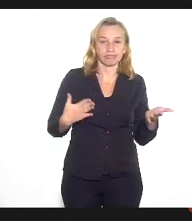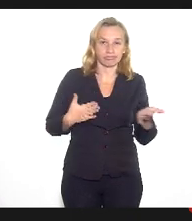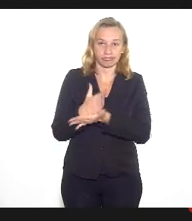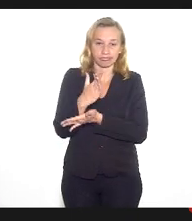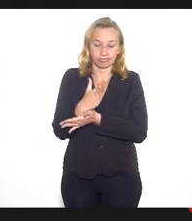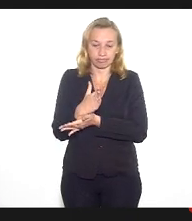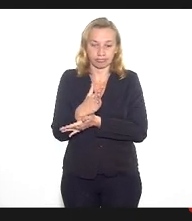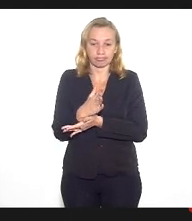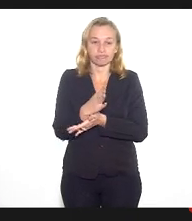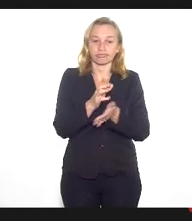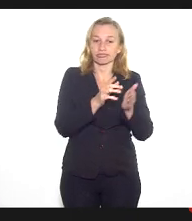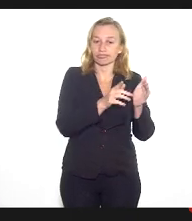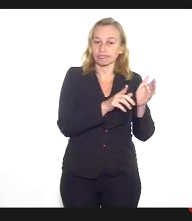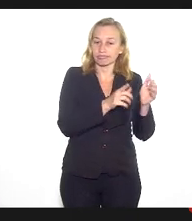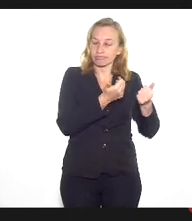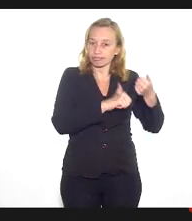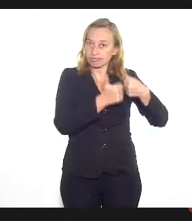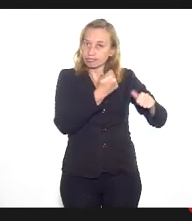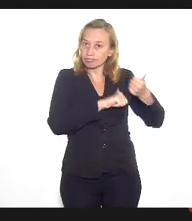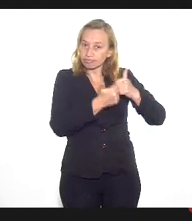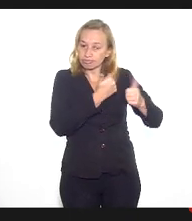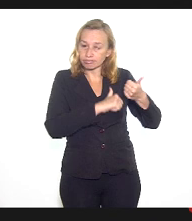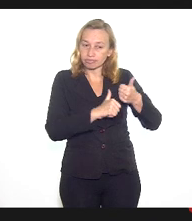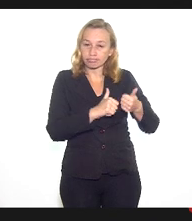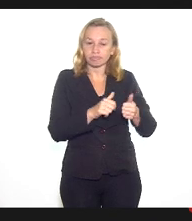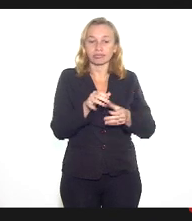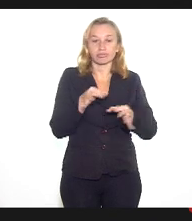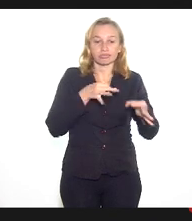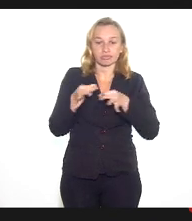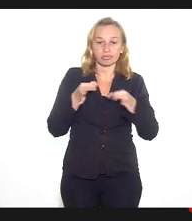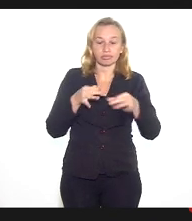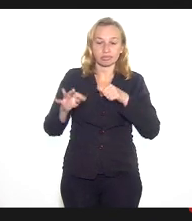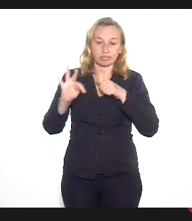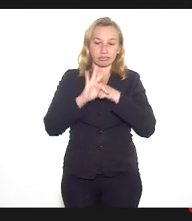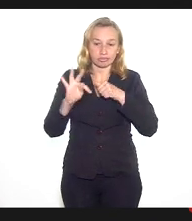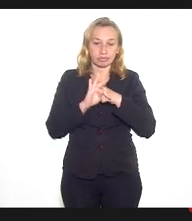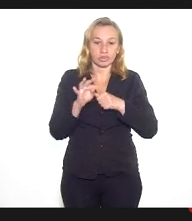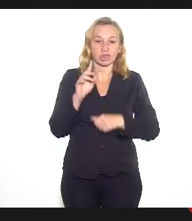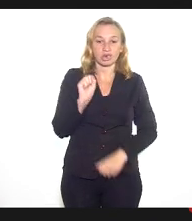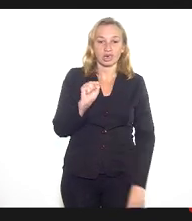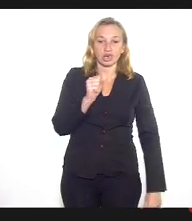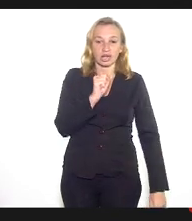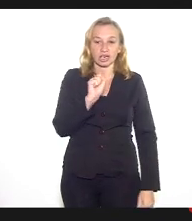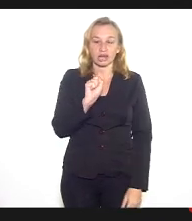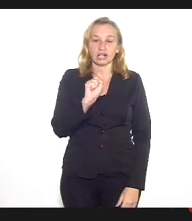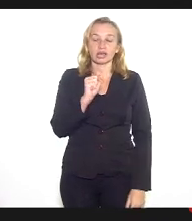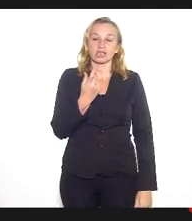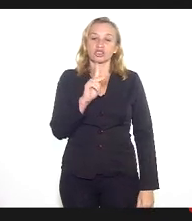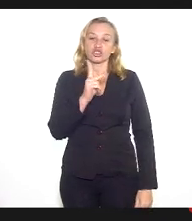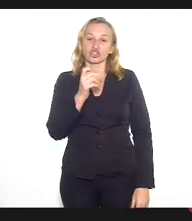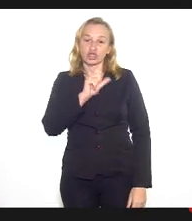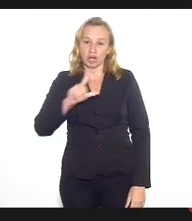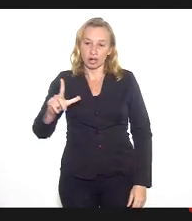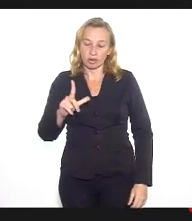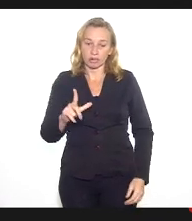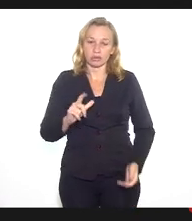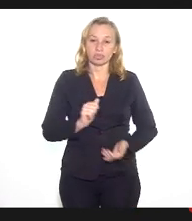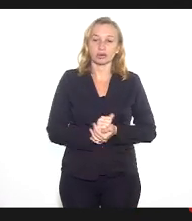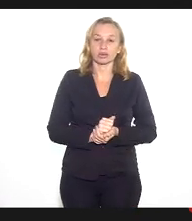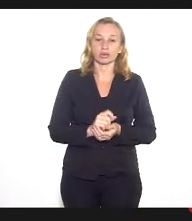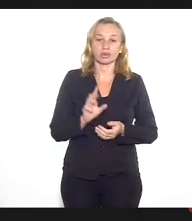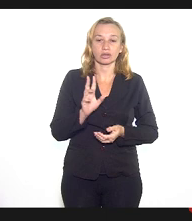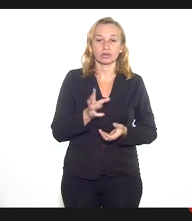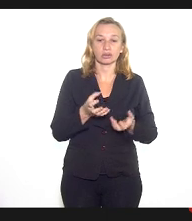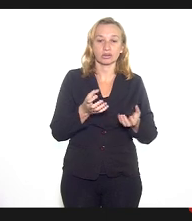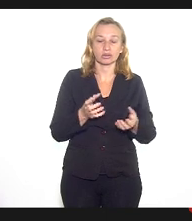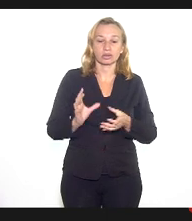e de verificação do plano técnico de reinjeção, a Shell suporta esse plano proposto e utilizado pela Petrobras